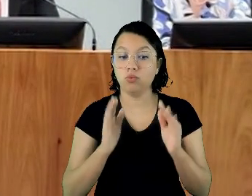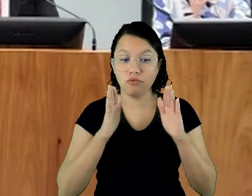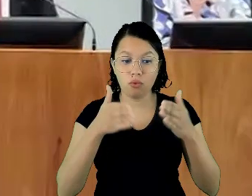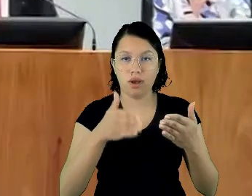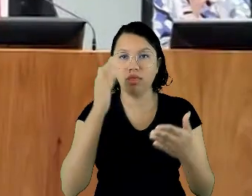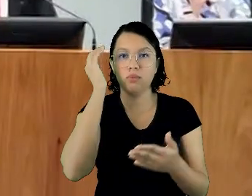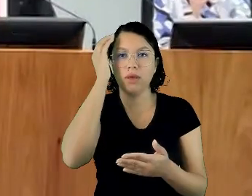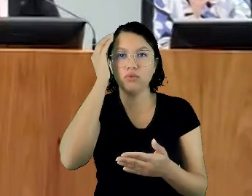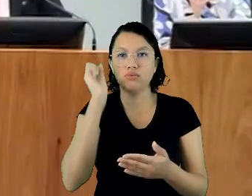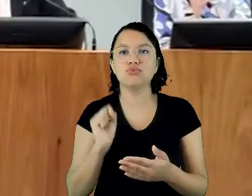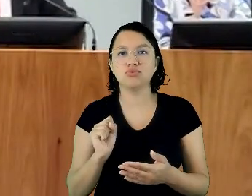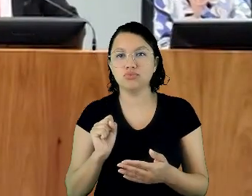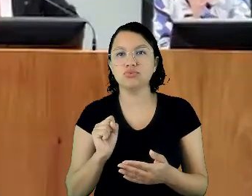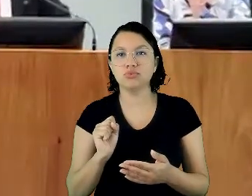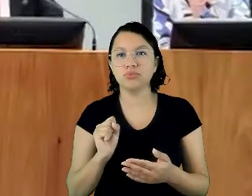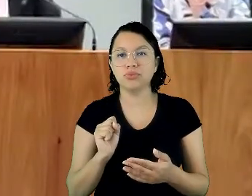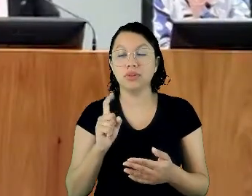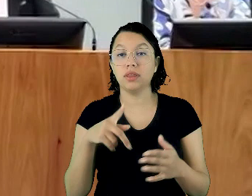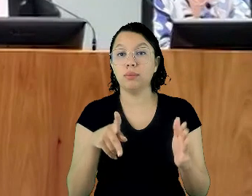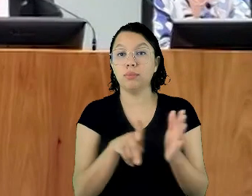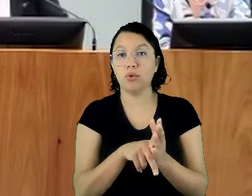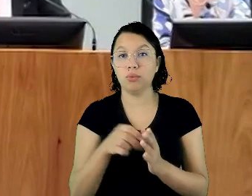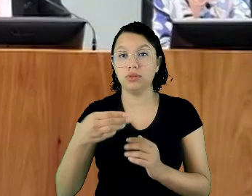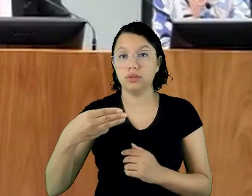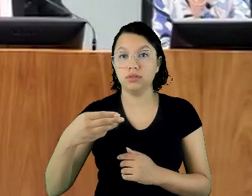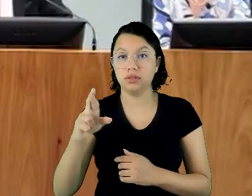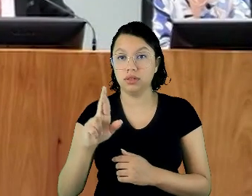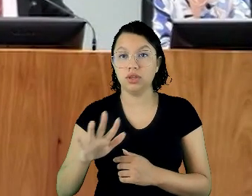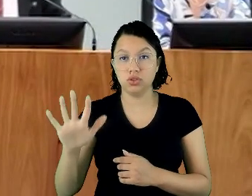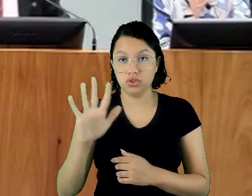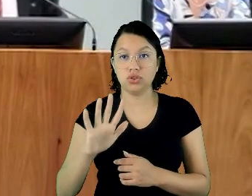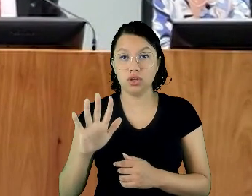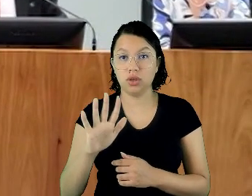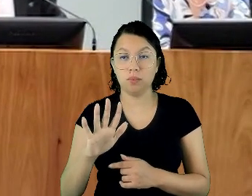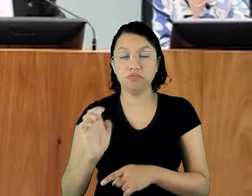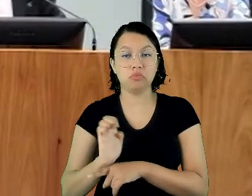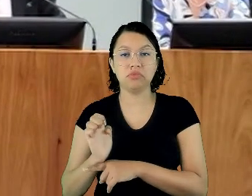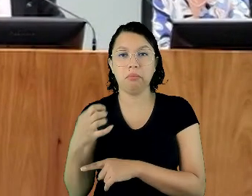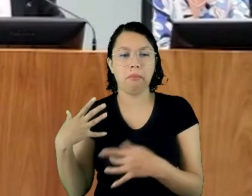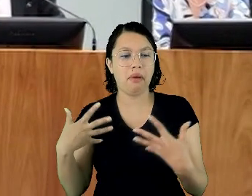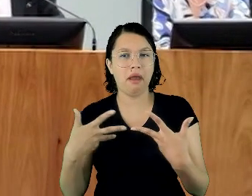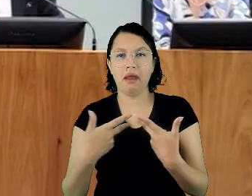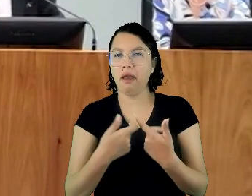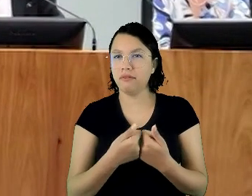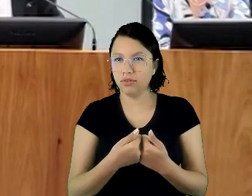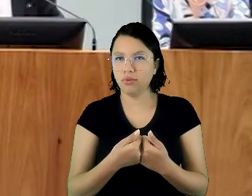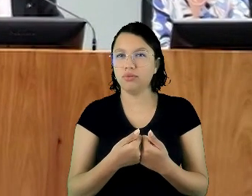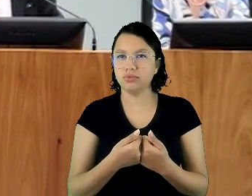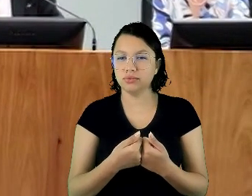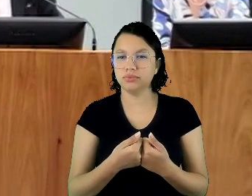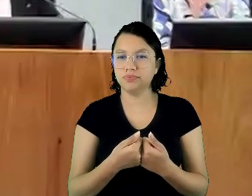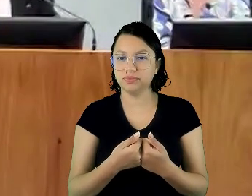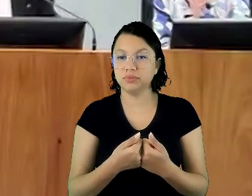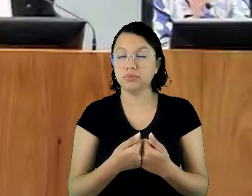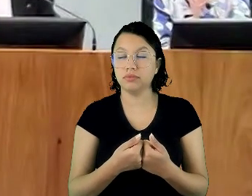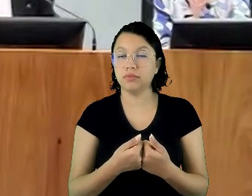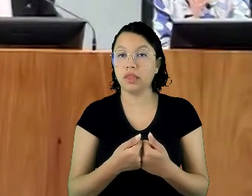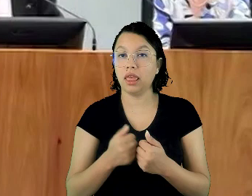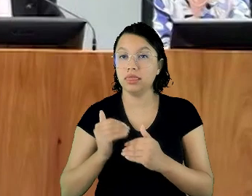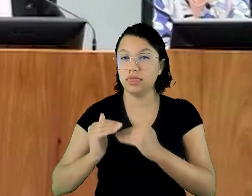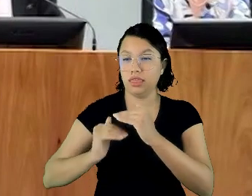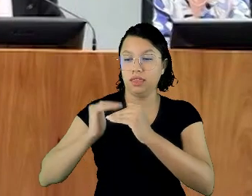faz parte da terceira região, um estado maravilhoso, em franco desenvolvimento social